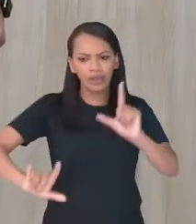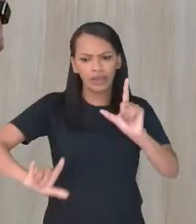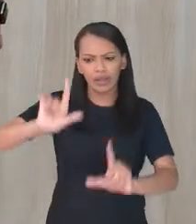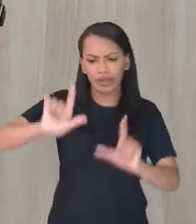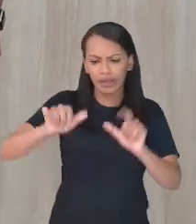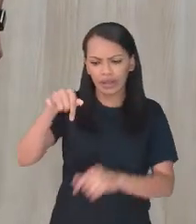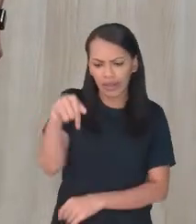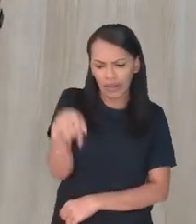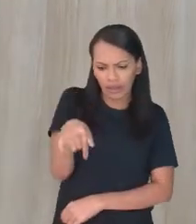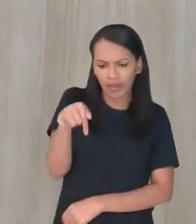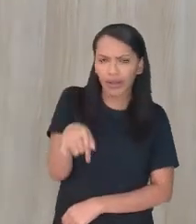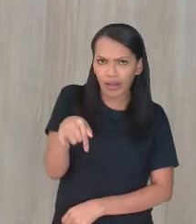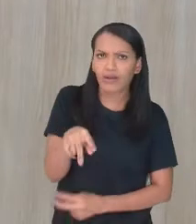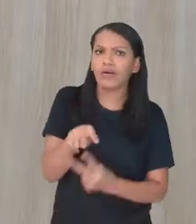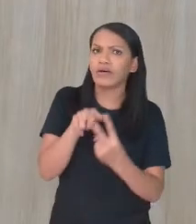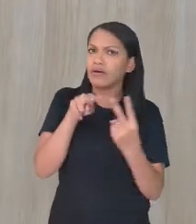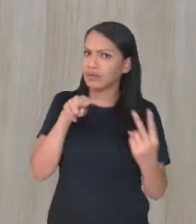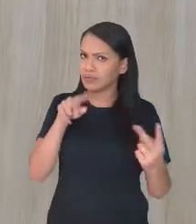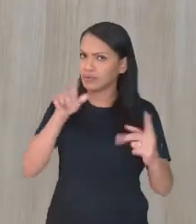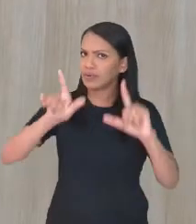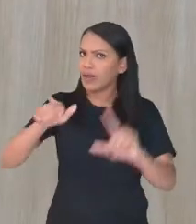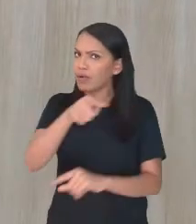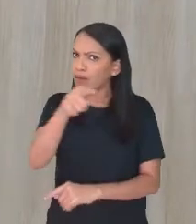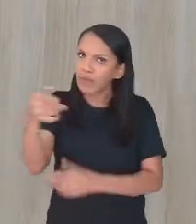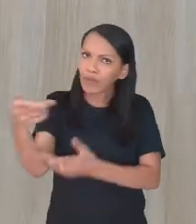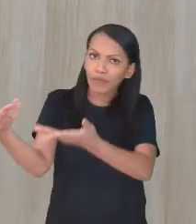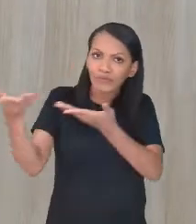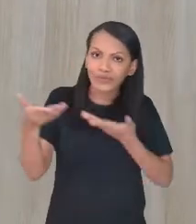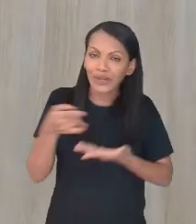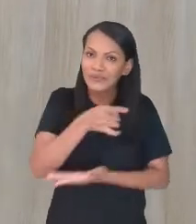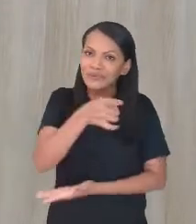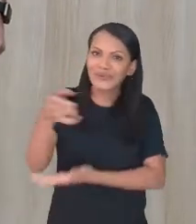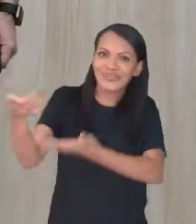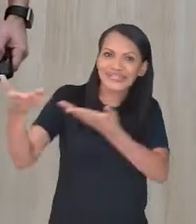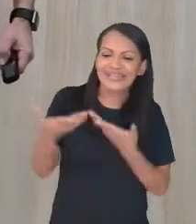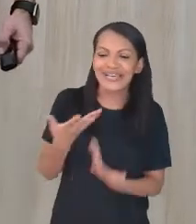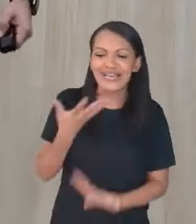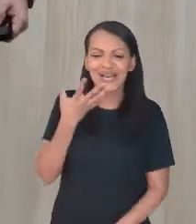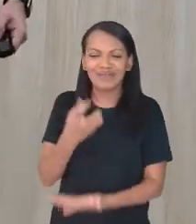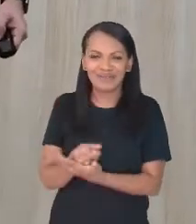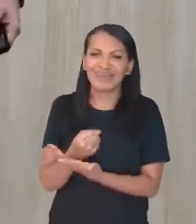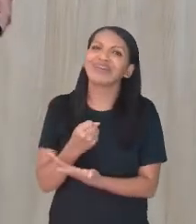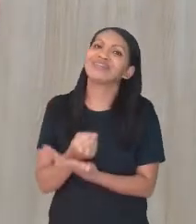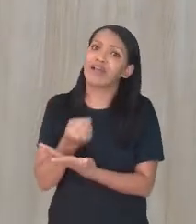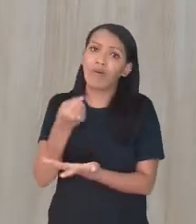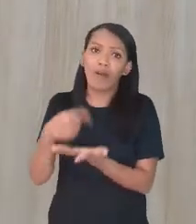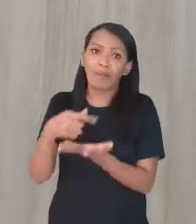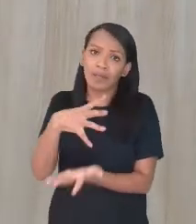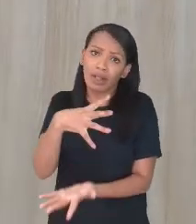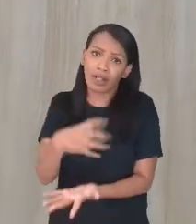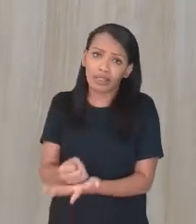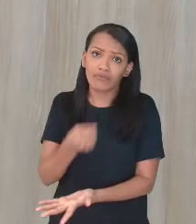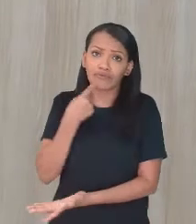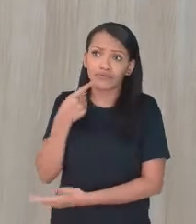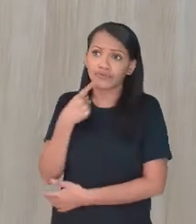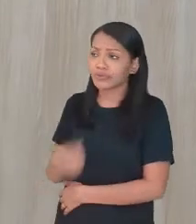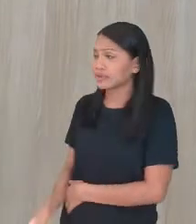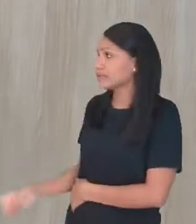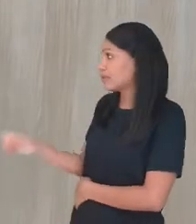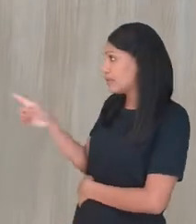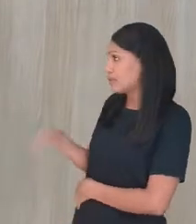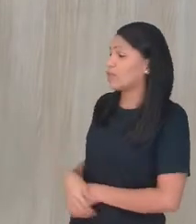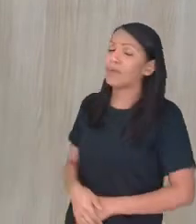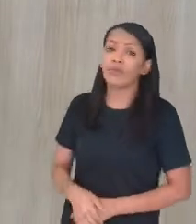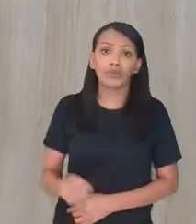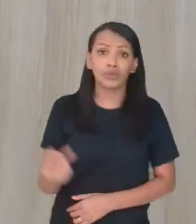aqui através da TV, eu vou convidar você a baixar o nosso aplicativo, certo? Vai aparecer aí na sua